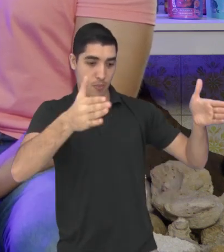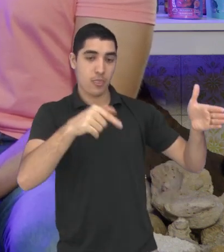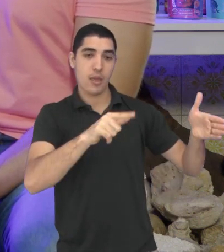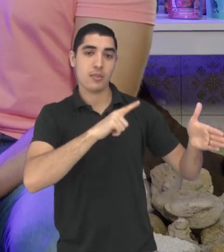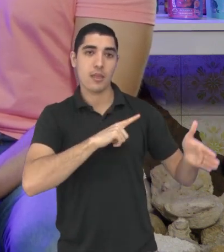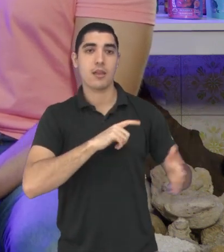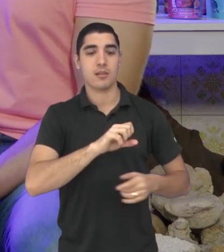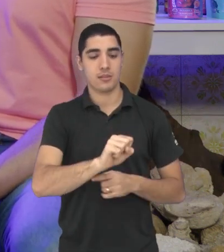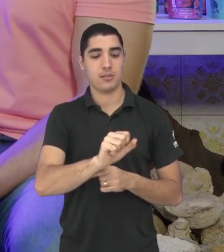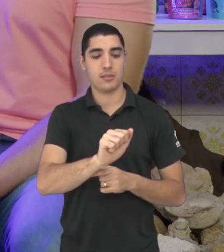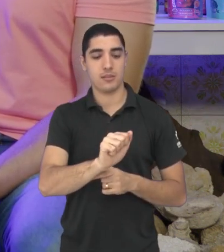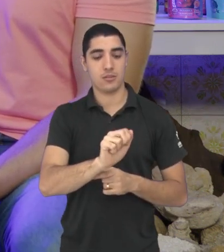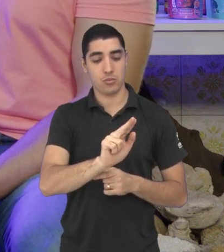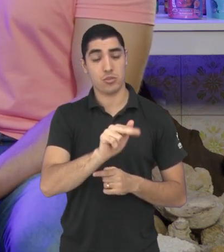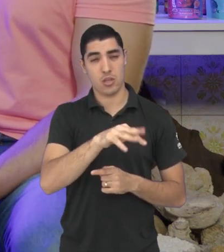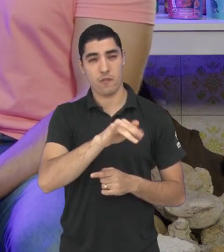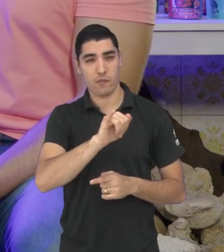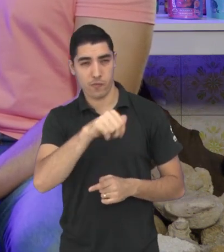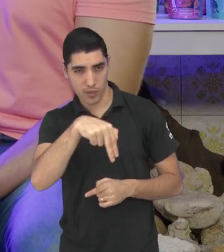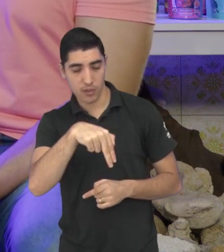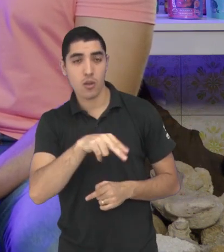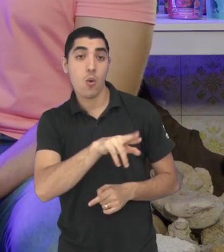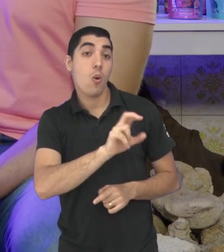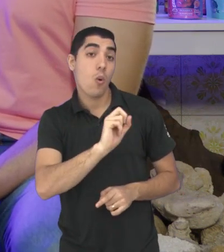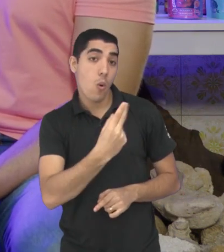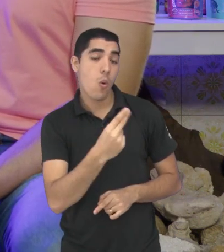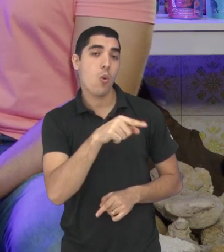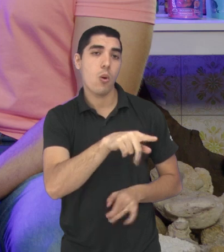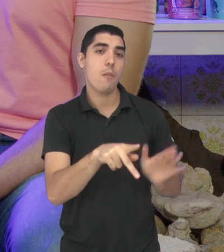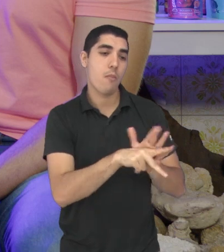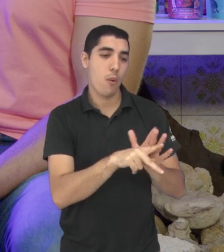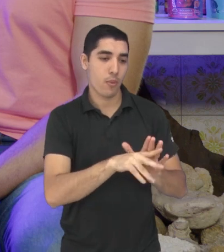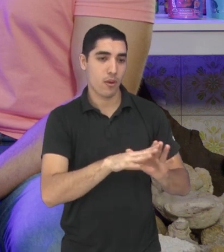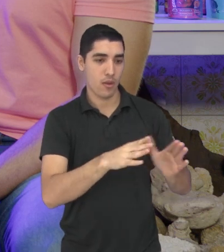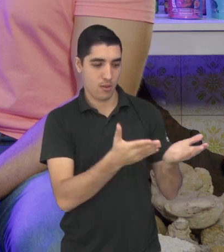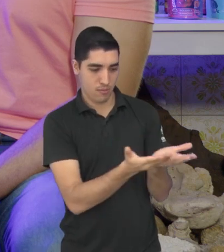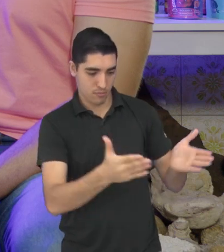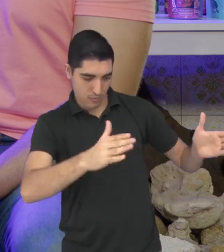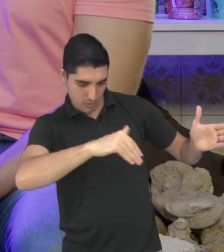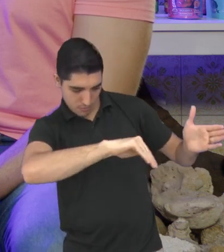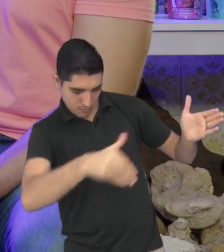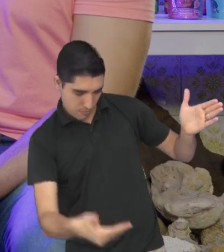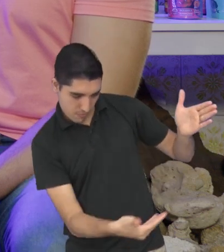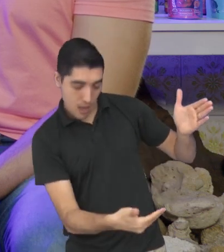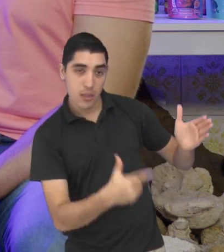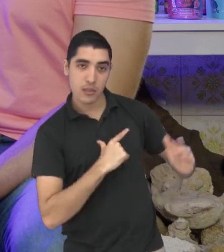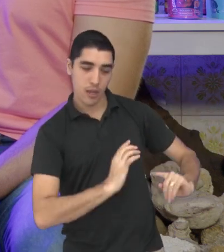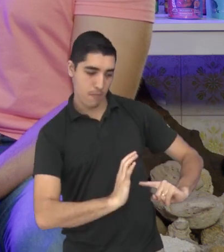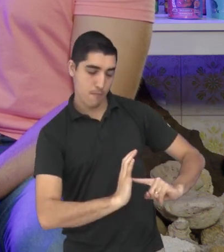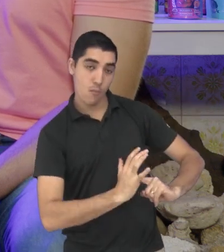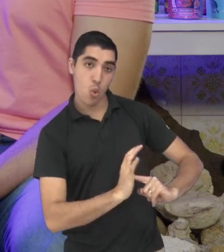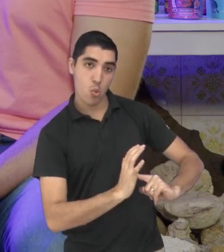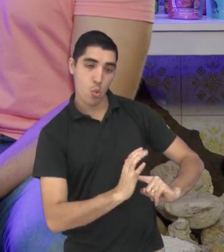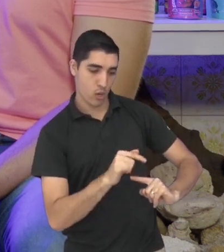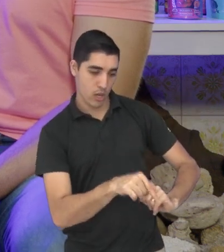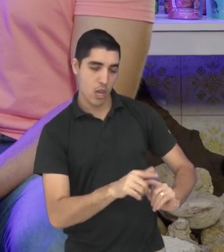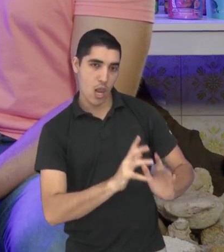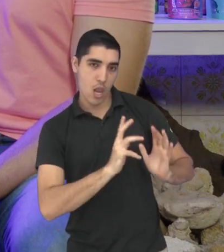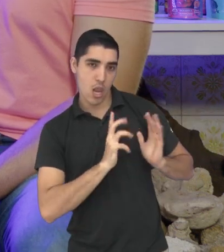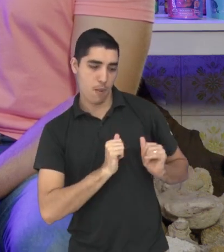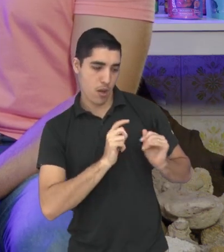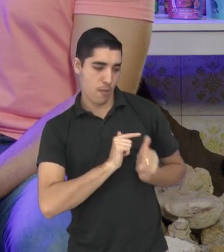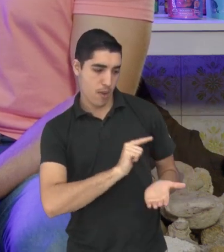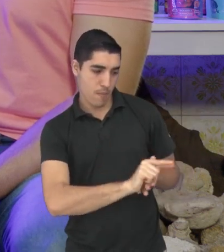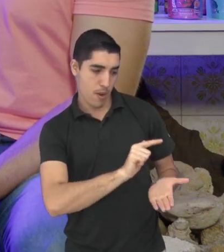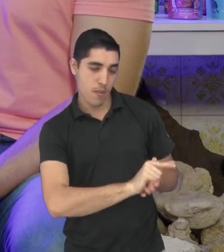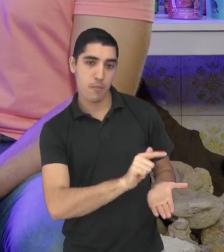que tenha um SUMP, tá? Ou um sistema de SUMP embaixo, que seria o SUMP embaixo do aquário, ou um sistema que